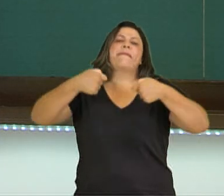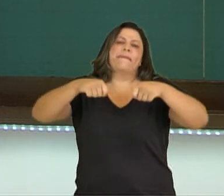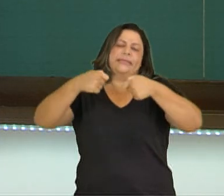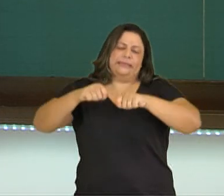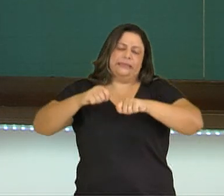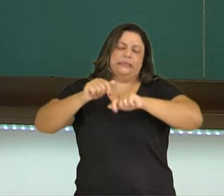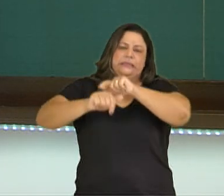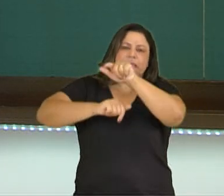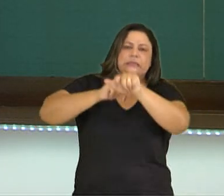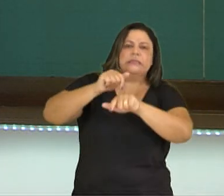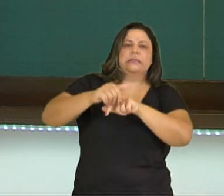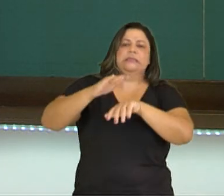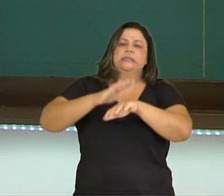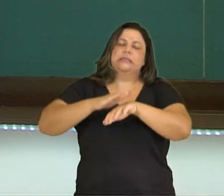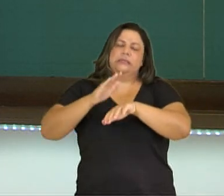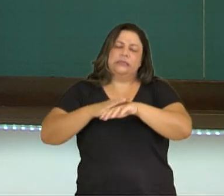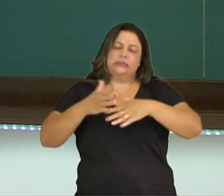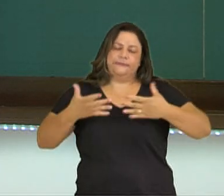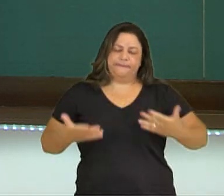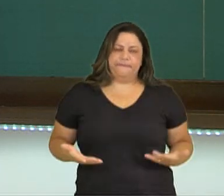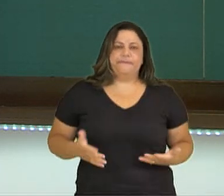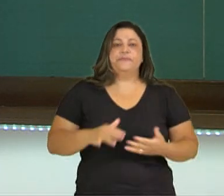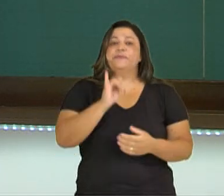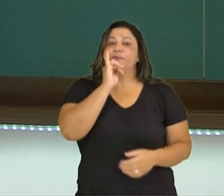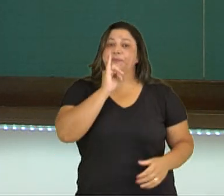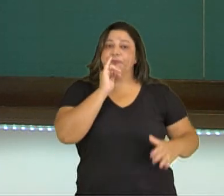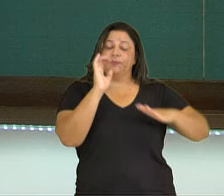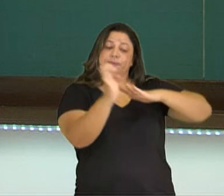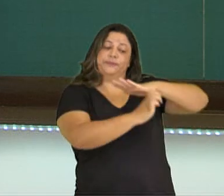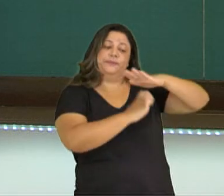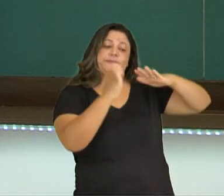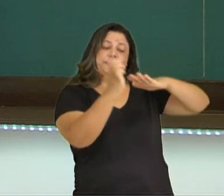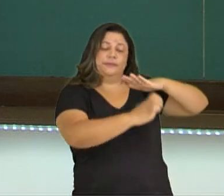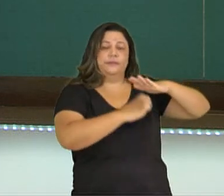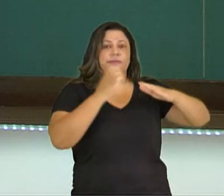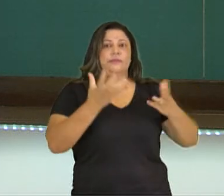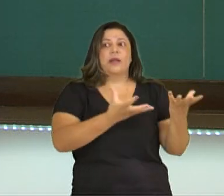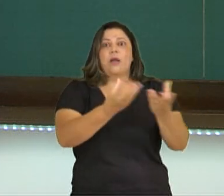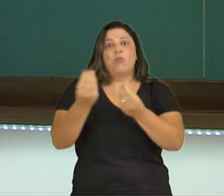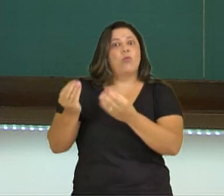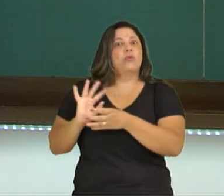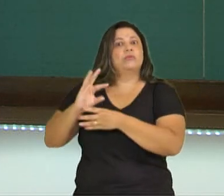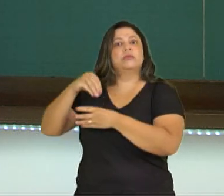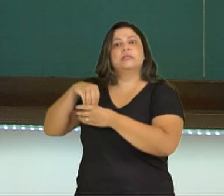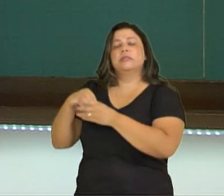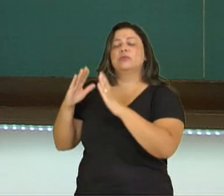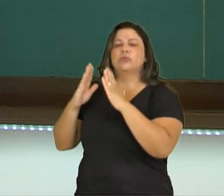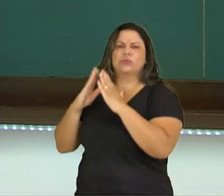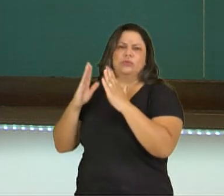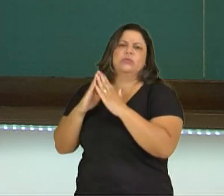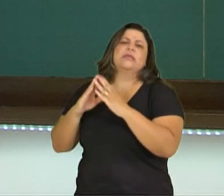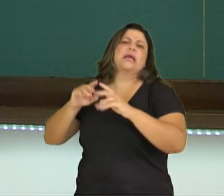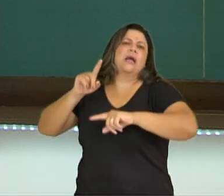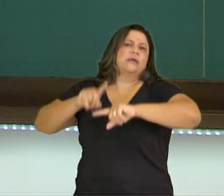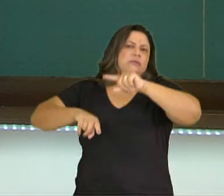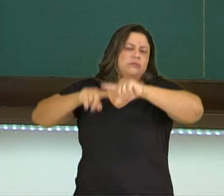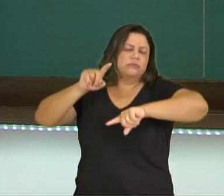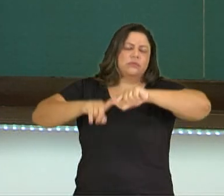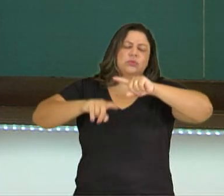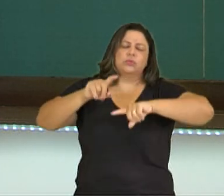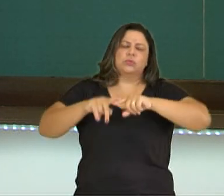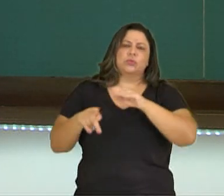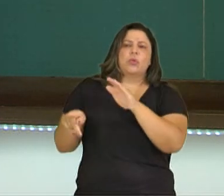das pessoas. Então, da indústria, por exemplo, muito do que nós temos nas nossas casas são produtos